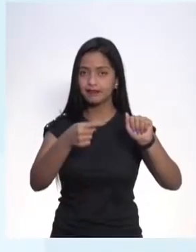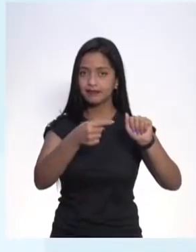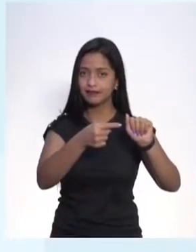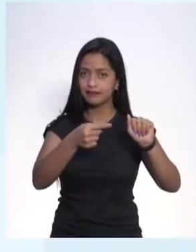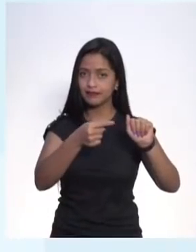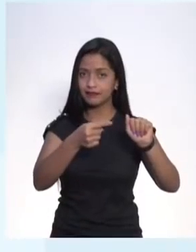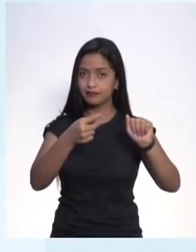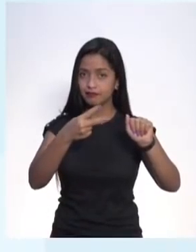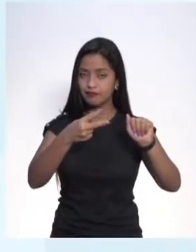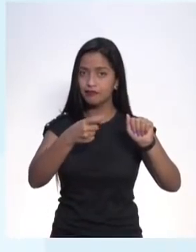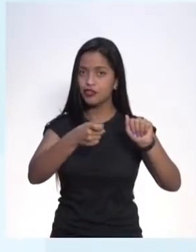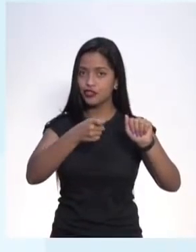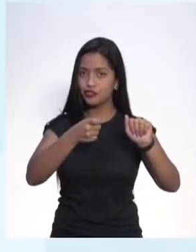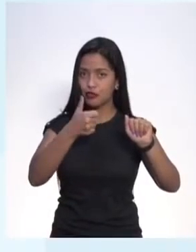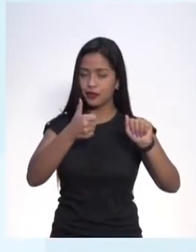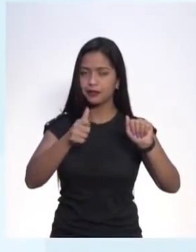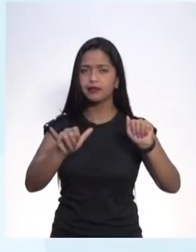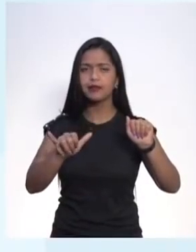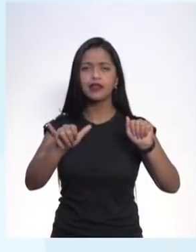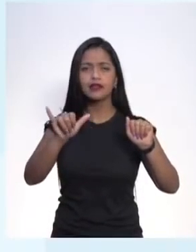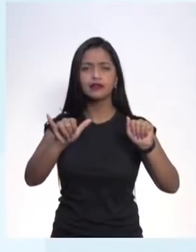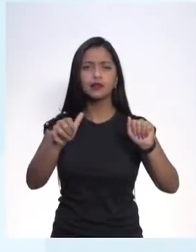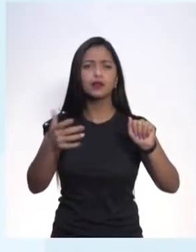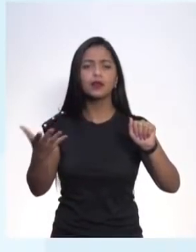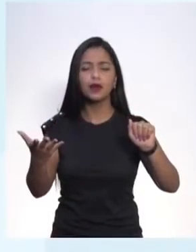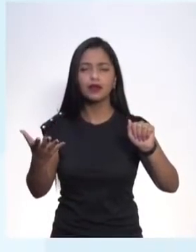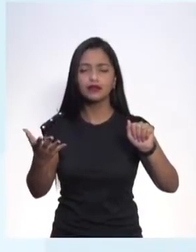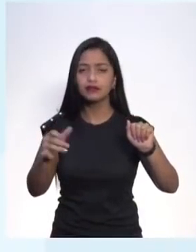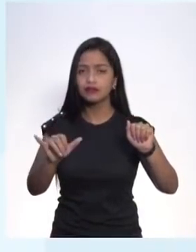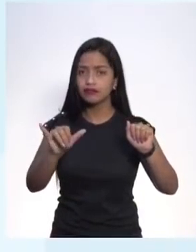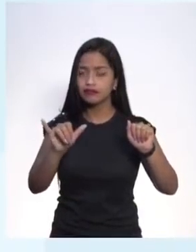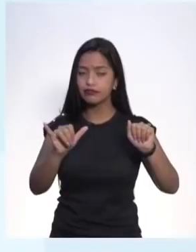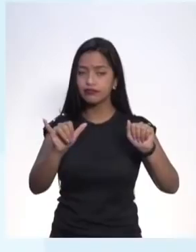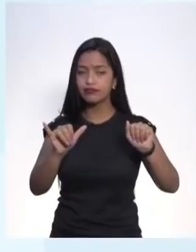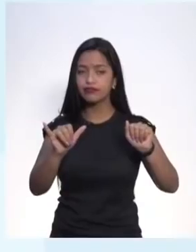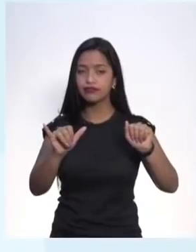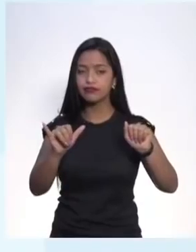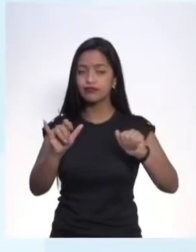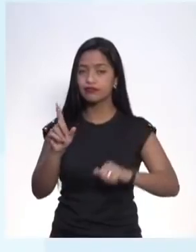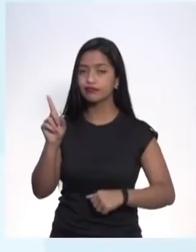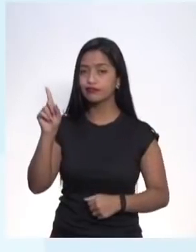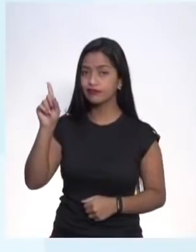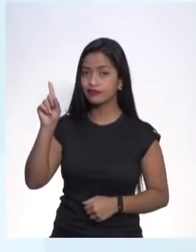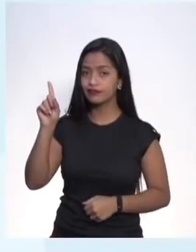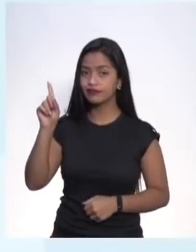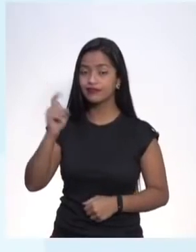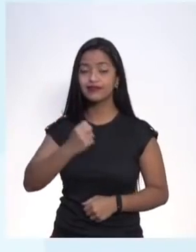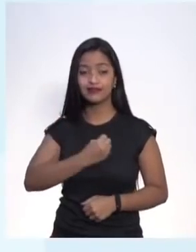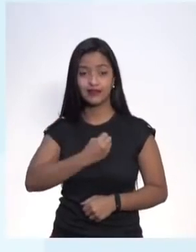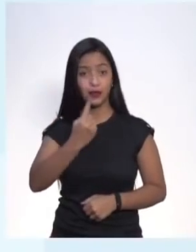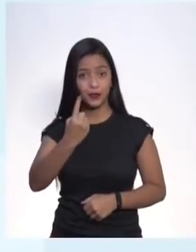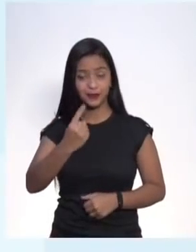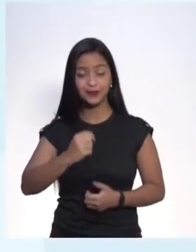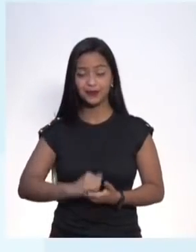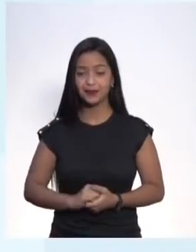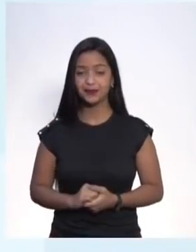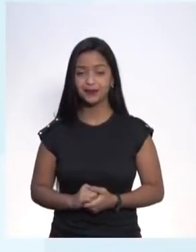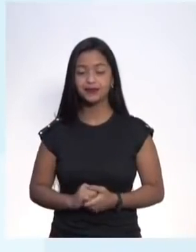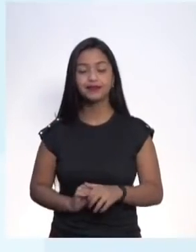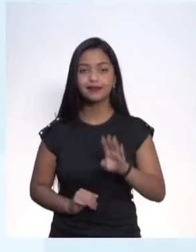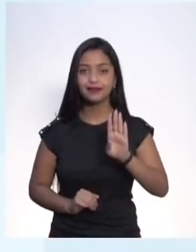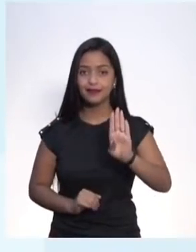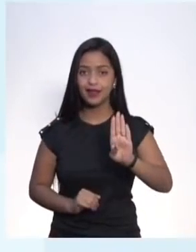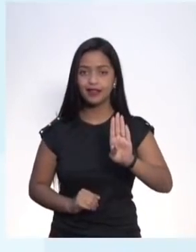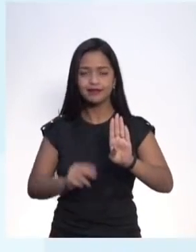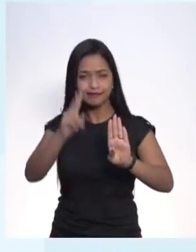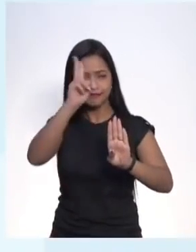do X. Beleza, faltou o Y. Então, eu consigo identificar o 1 ali. Como resposta. O B é aquilo que a gente estava comentando no